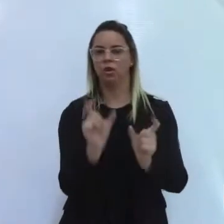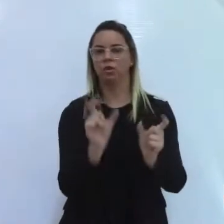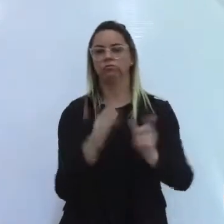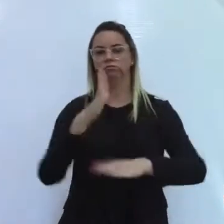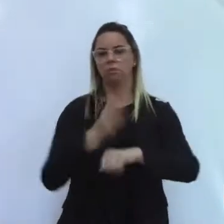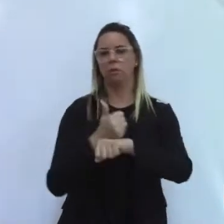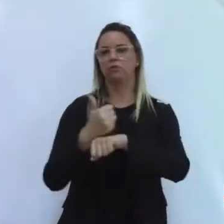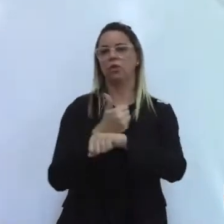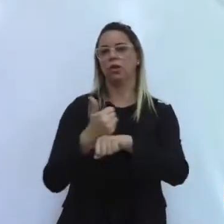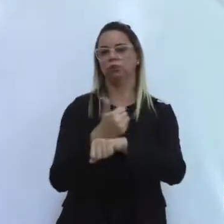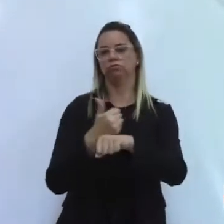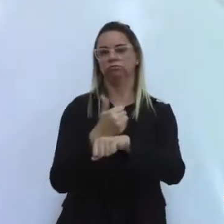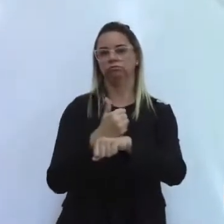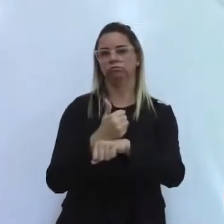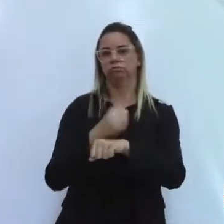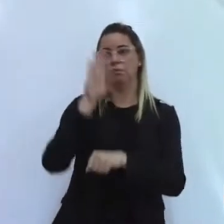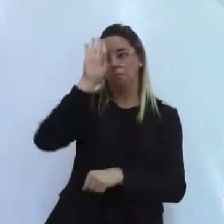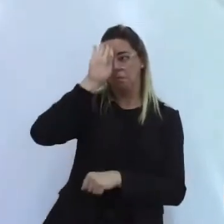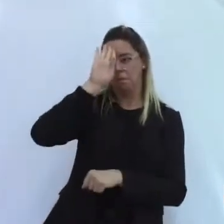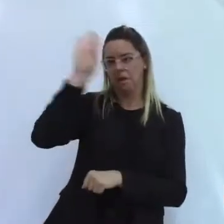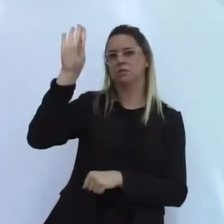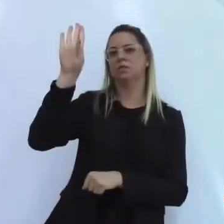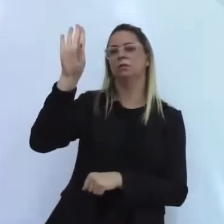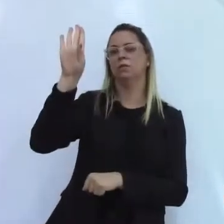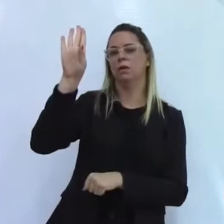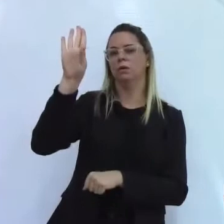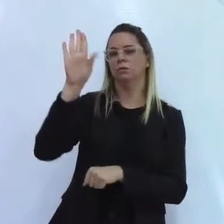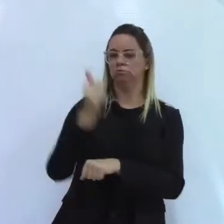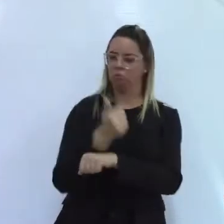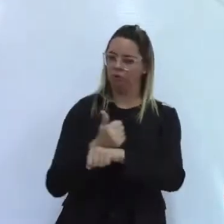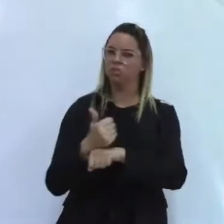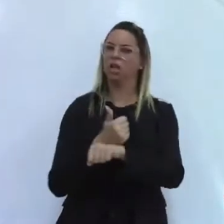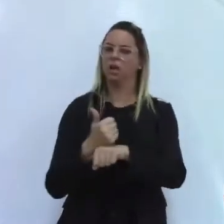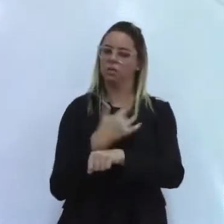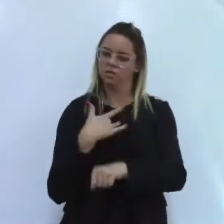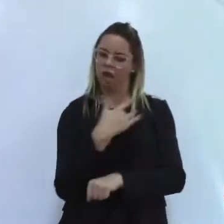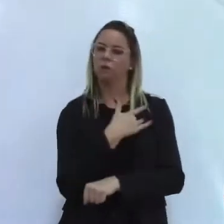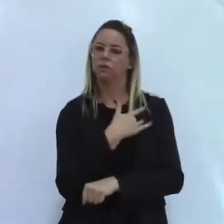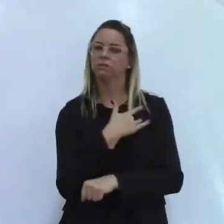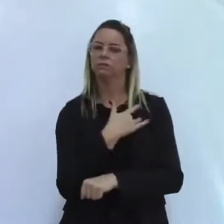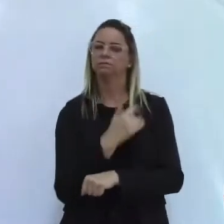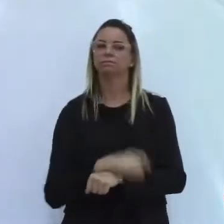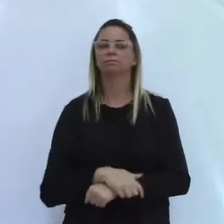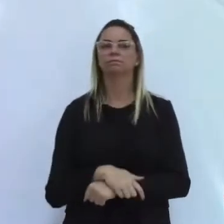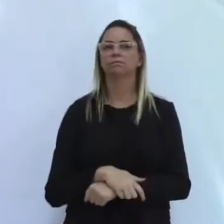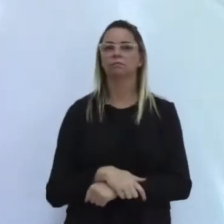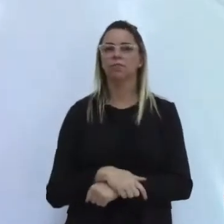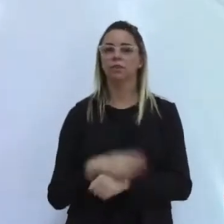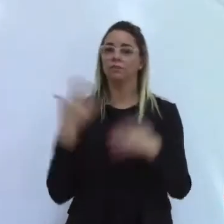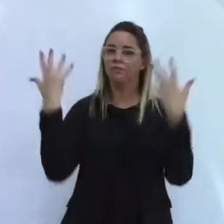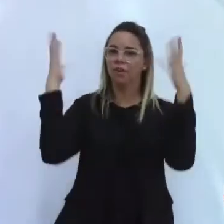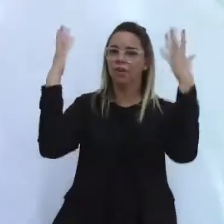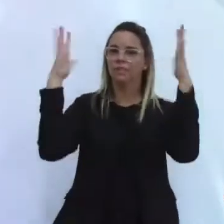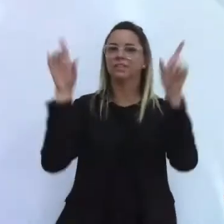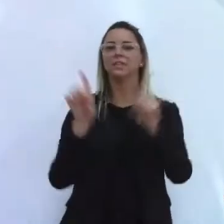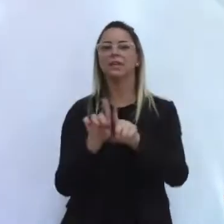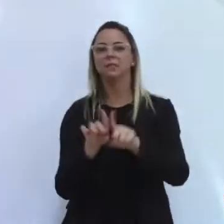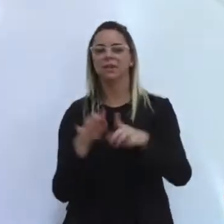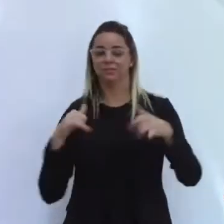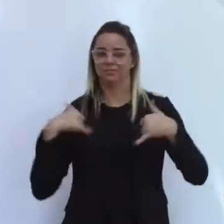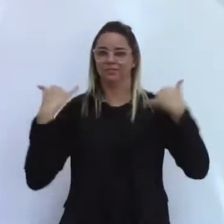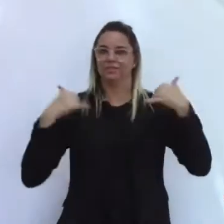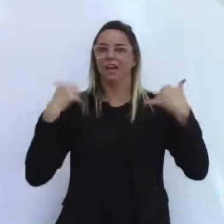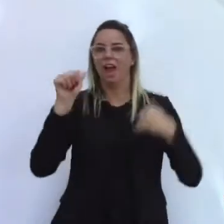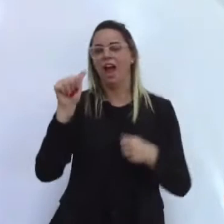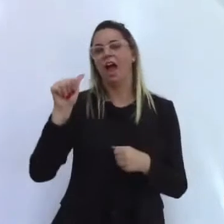está representando muito bem o nosso agente de saúde, o nosso agente de endemias. Um voto de congratulação pela passagem de aniversário de Alvani e